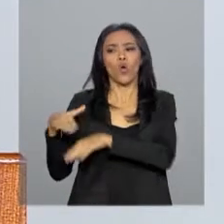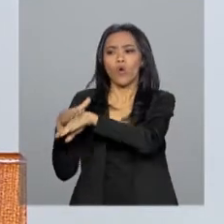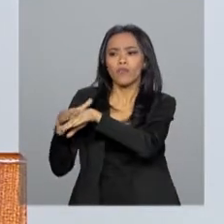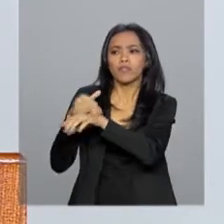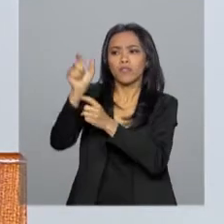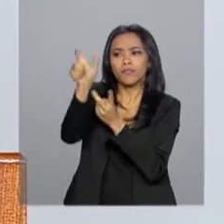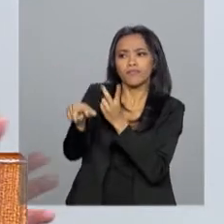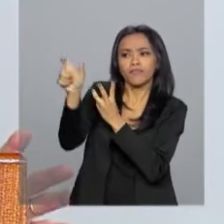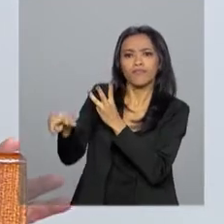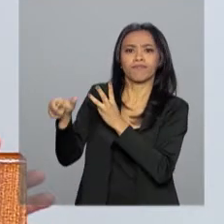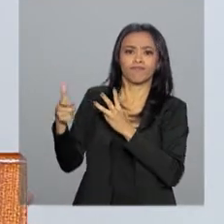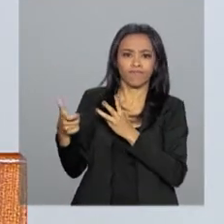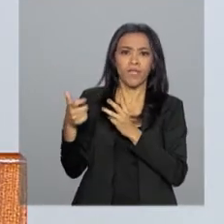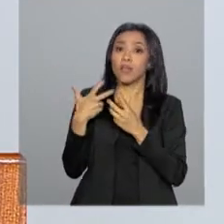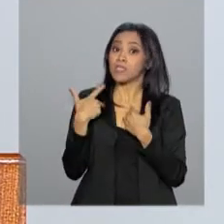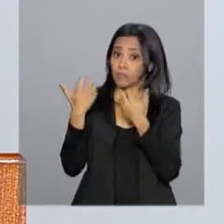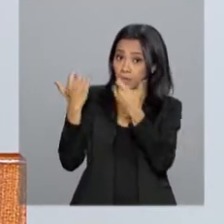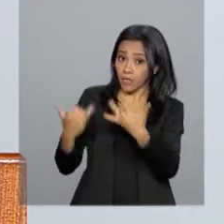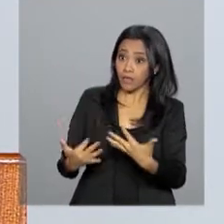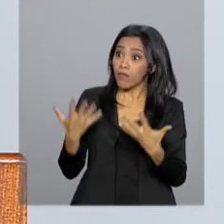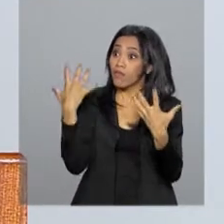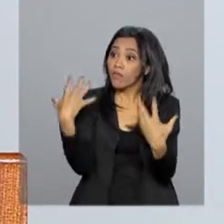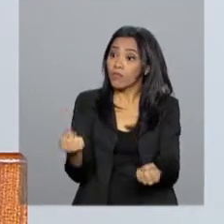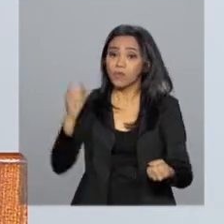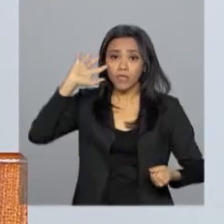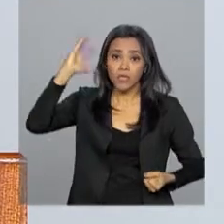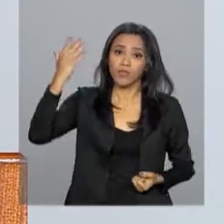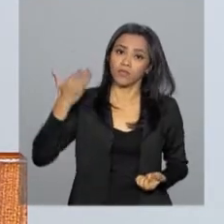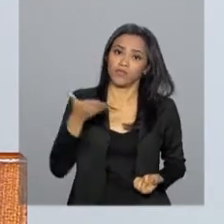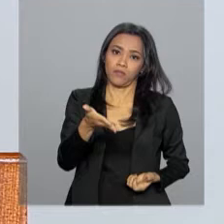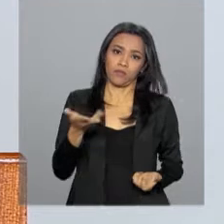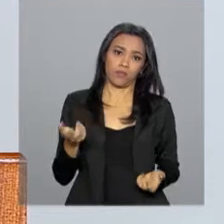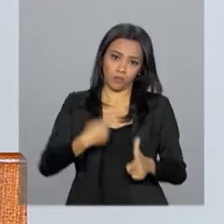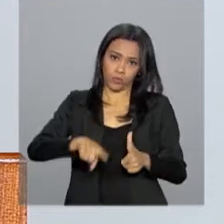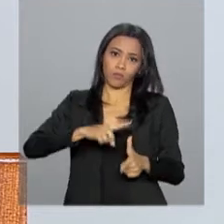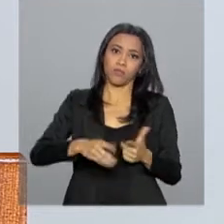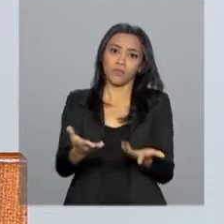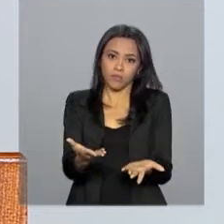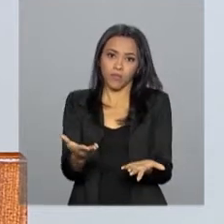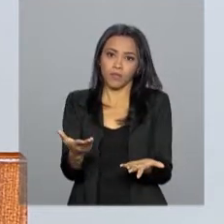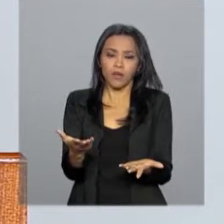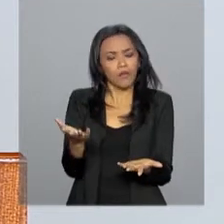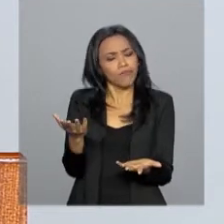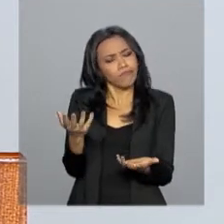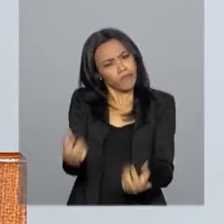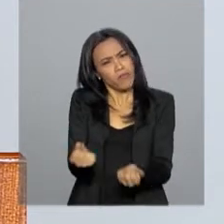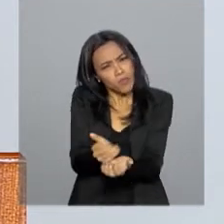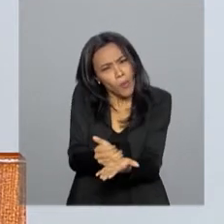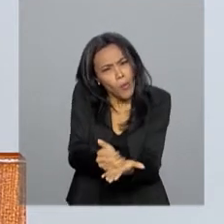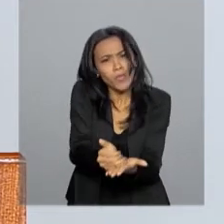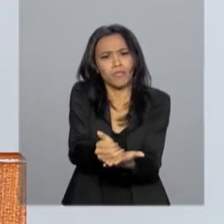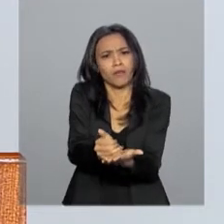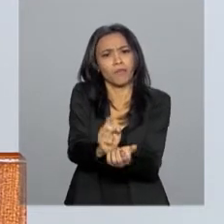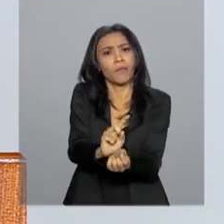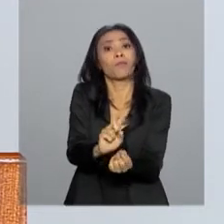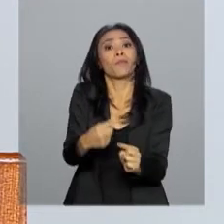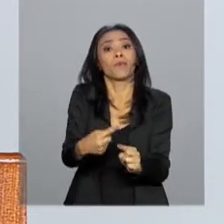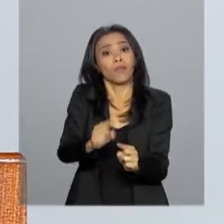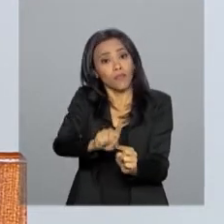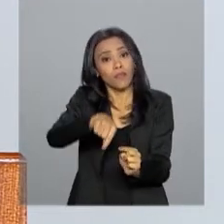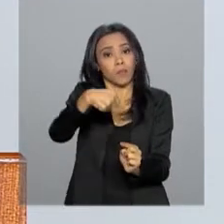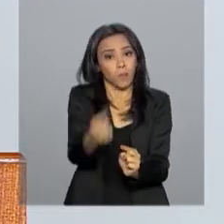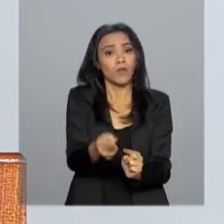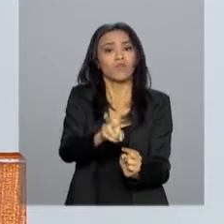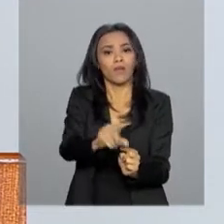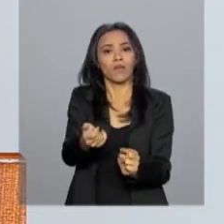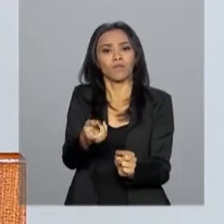todos dizendo precisamos dar uma solução para isso ainda que seja para começar porque logo depois é tudo isto